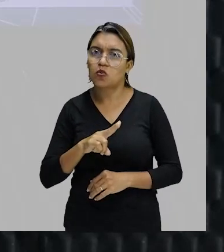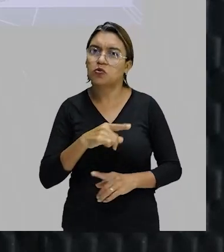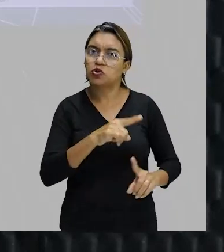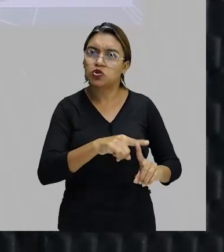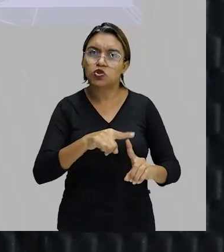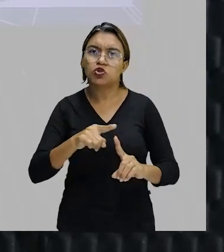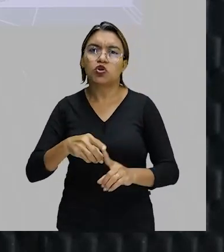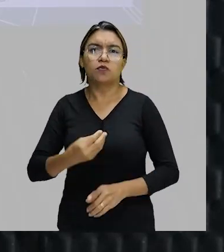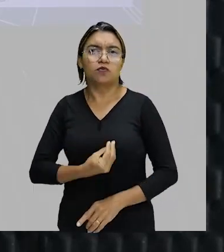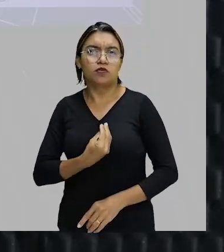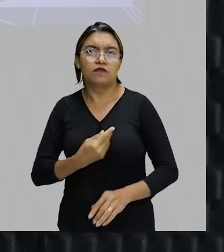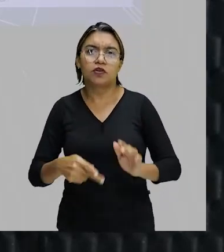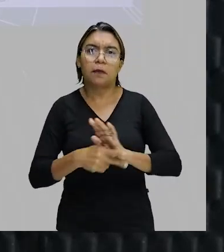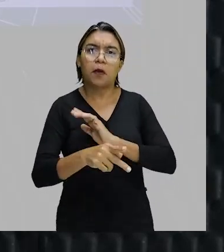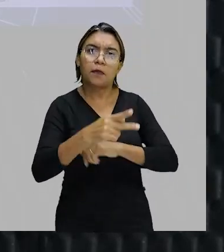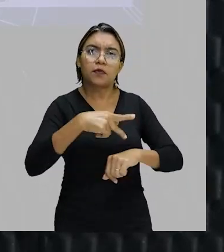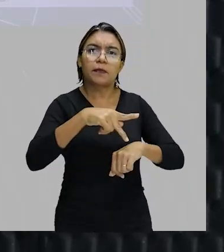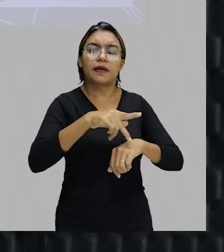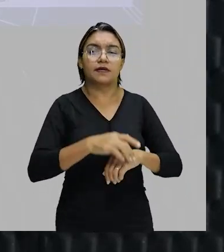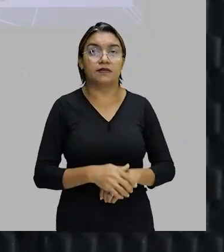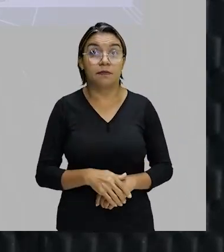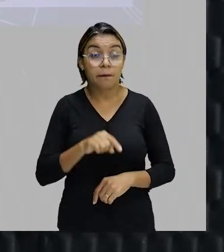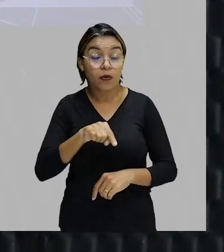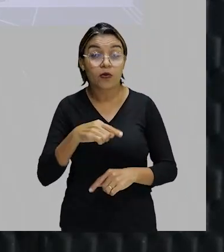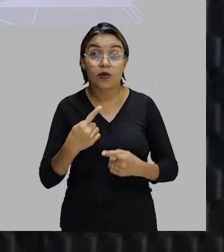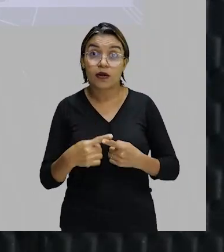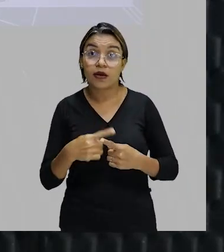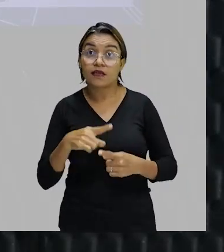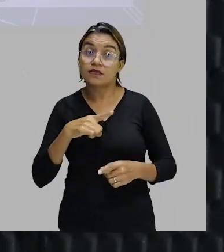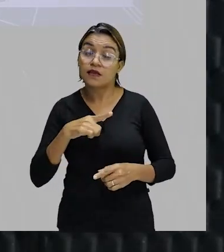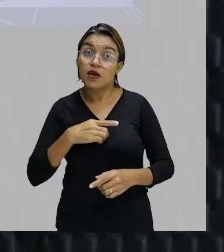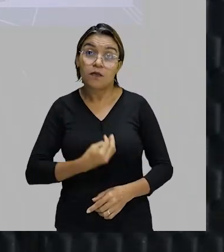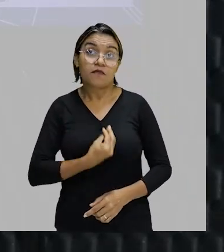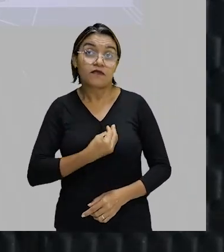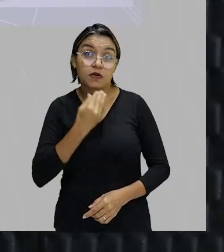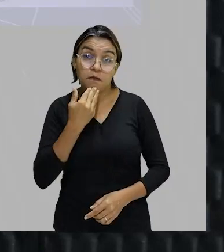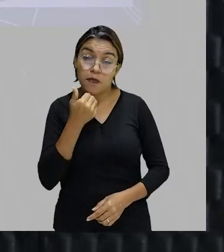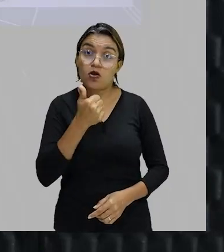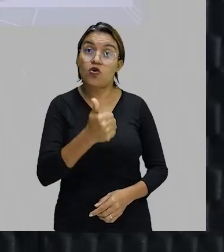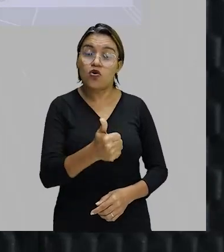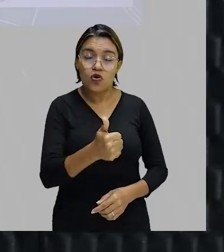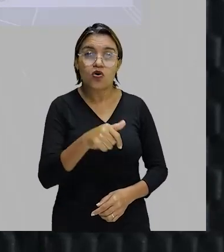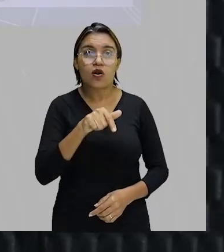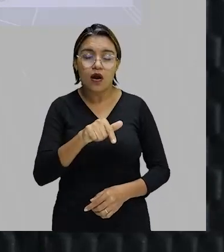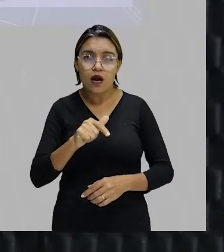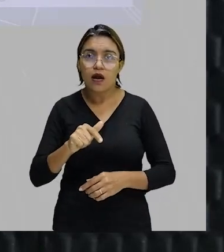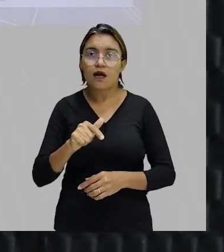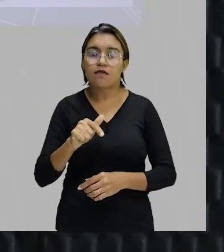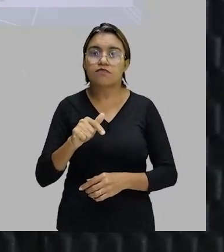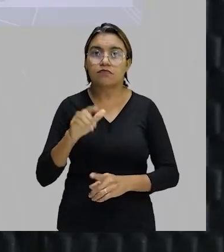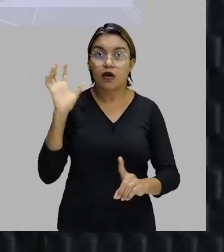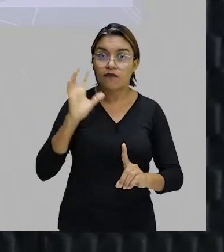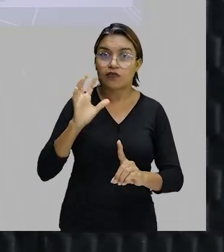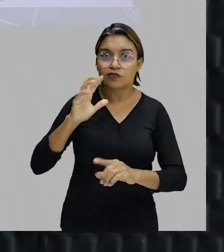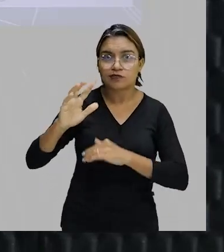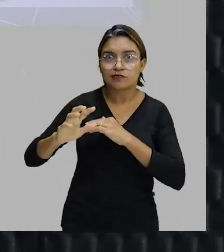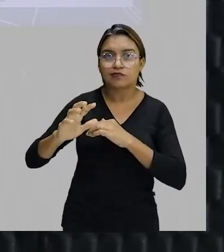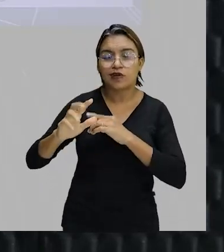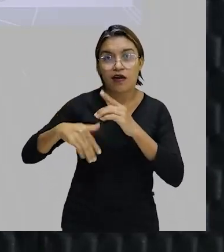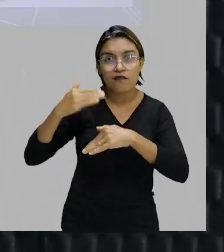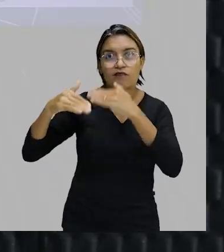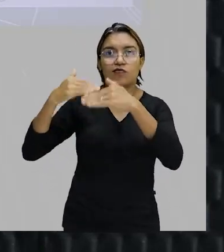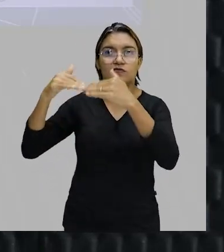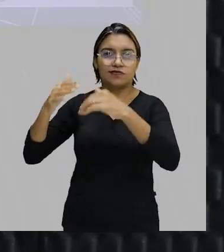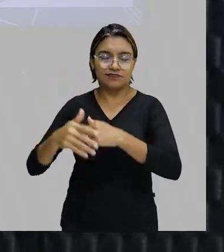vida norte-americano, né, que era baseado o quê? Justamente no conforto, baseado na evolução da segunda revolução